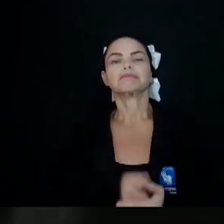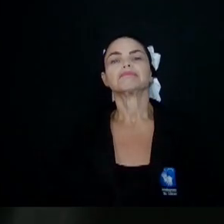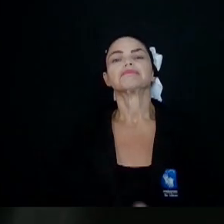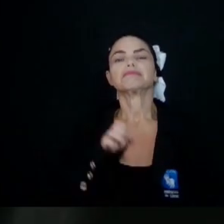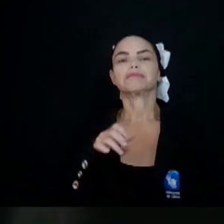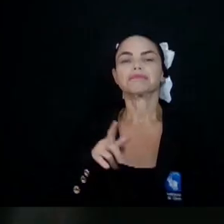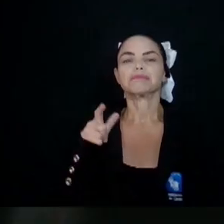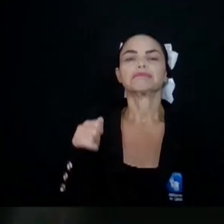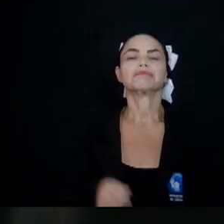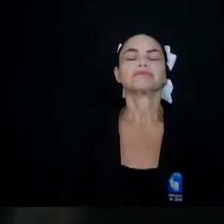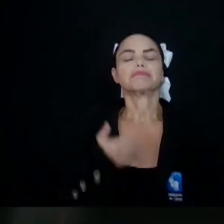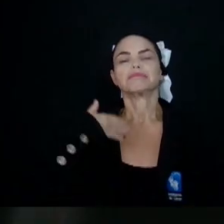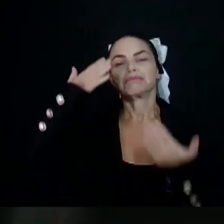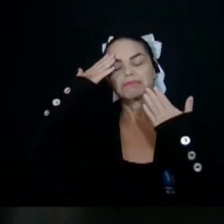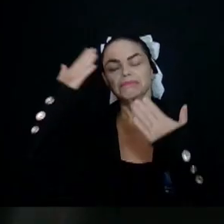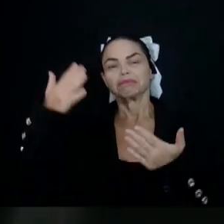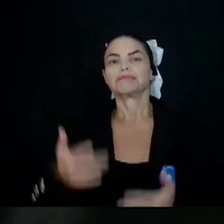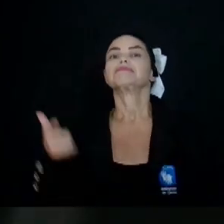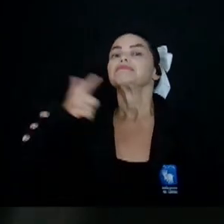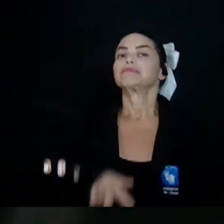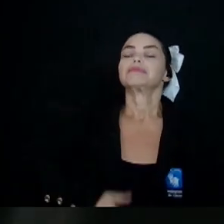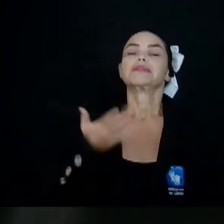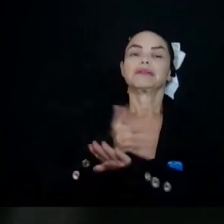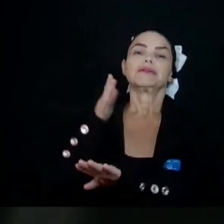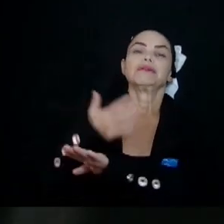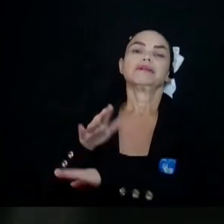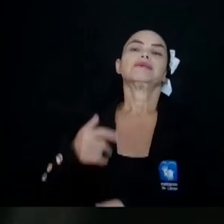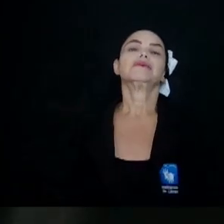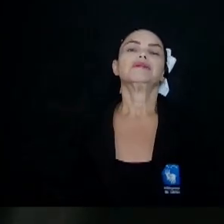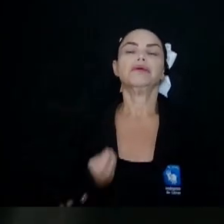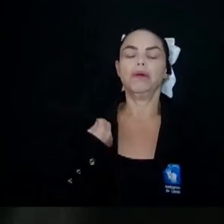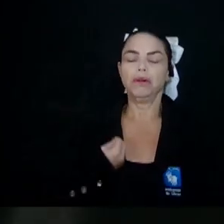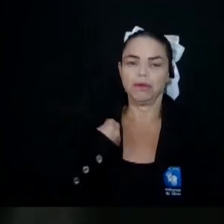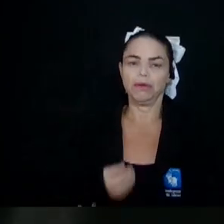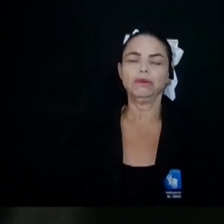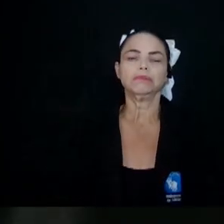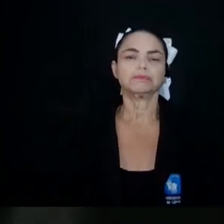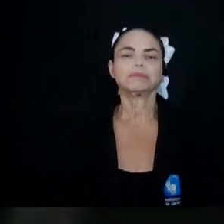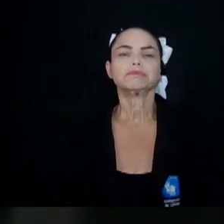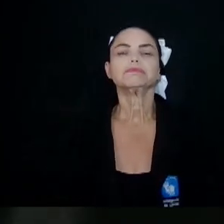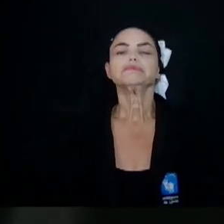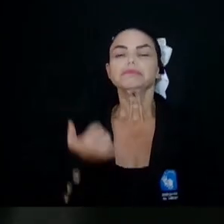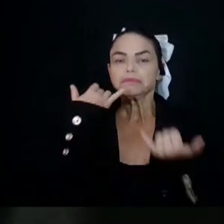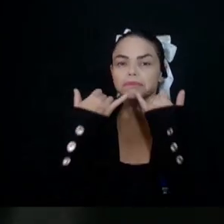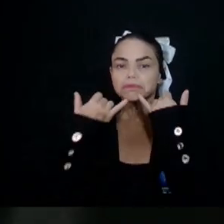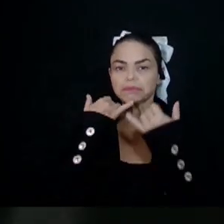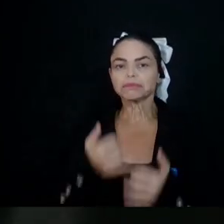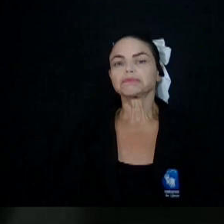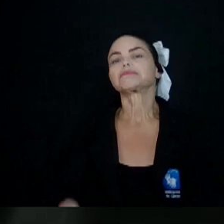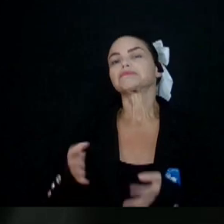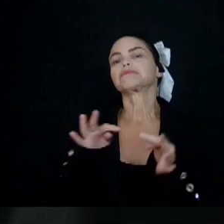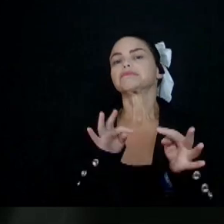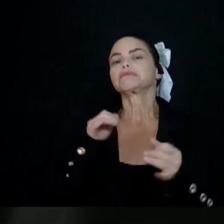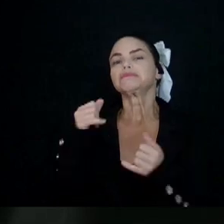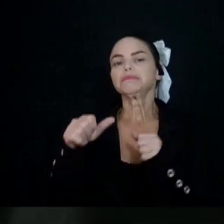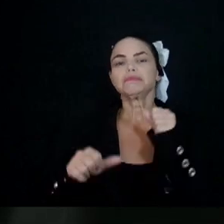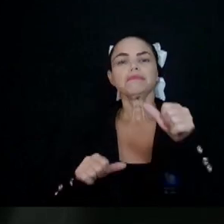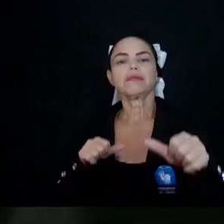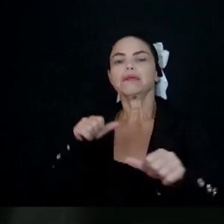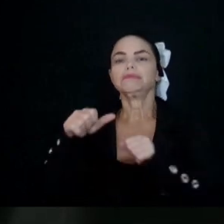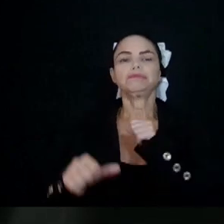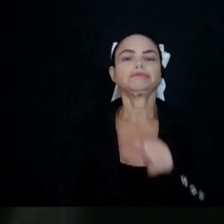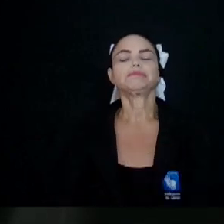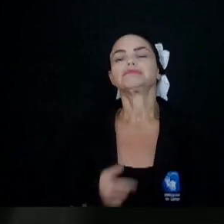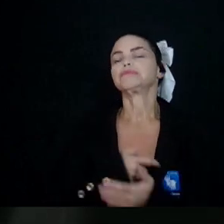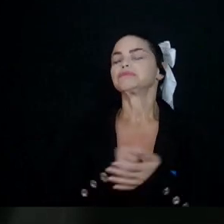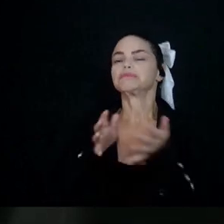de agradecer mais uma vez a sua participação, sua presença aqui, as informações, a troca com o doutor, excelente, um conteúdo assim que